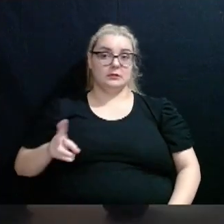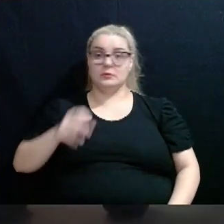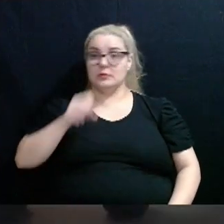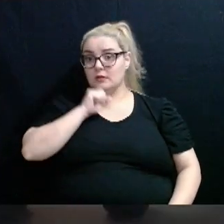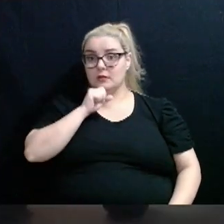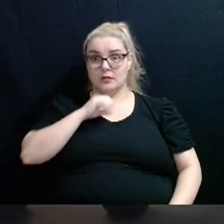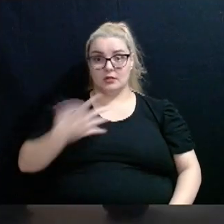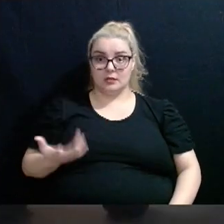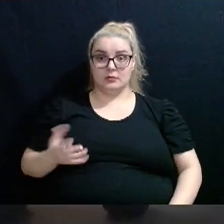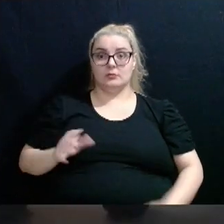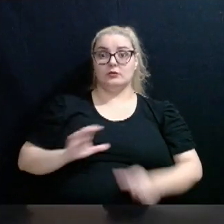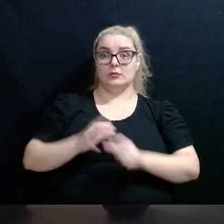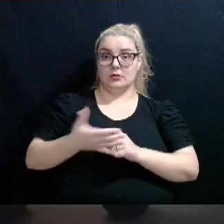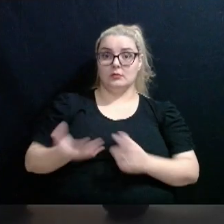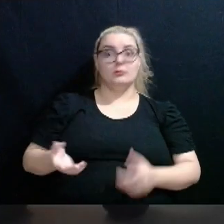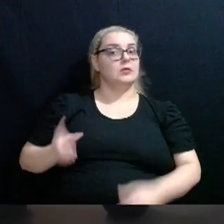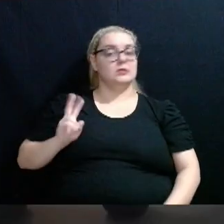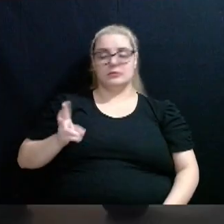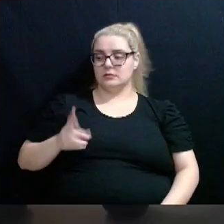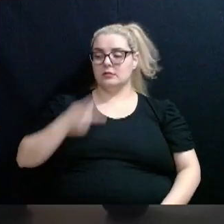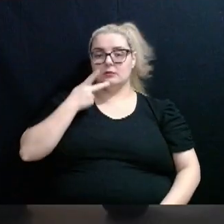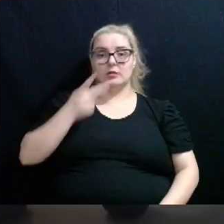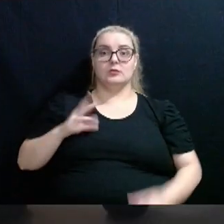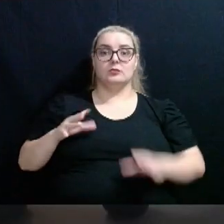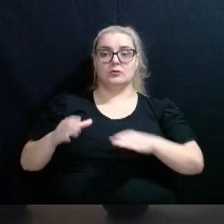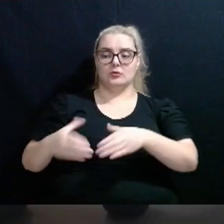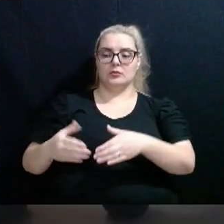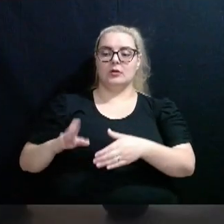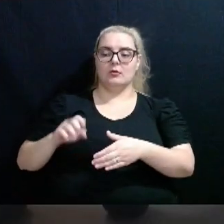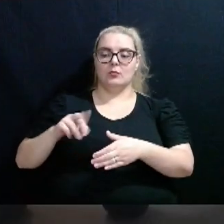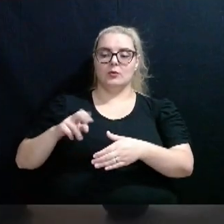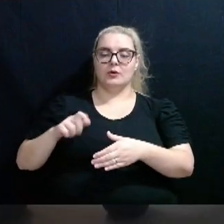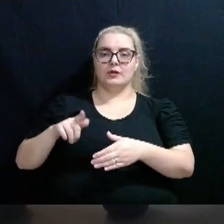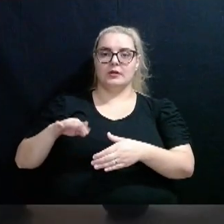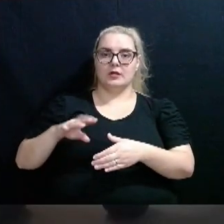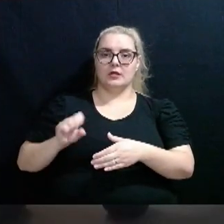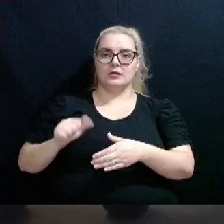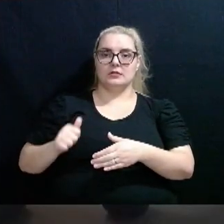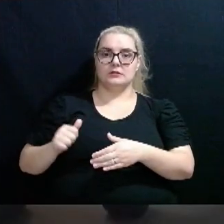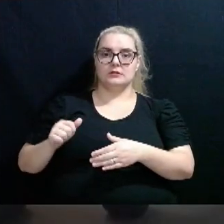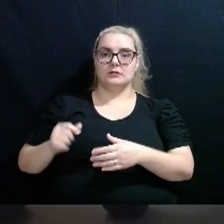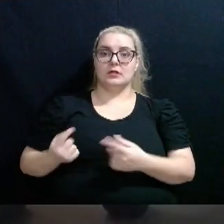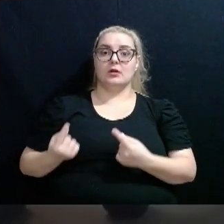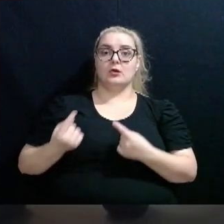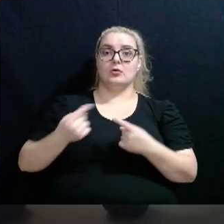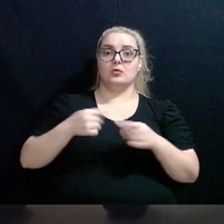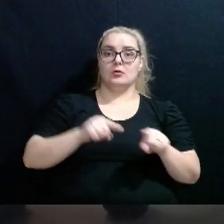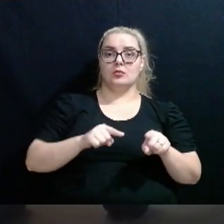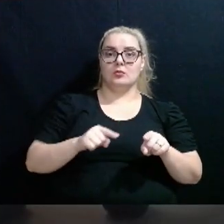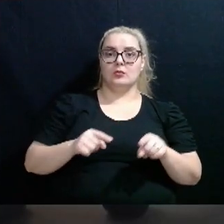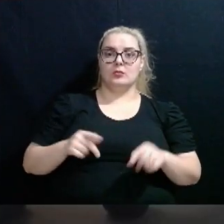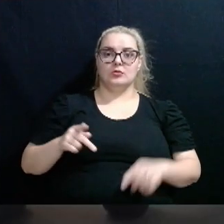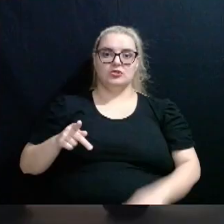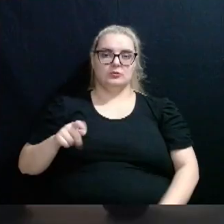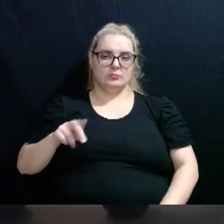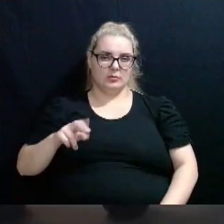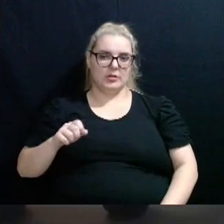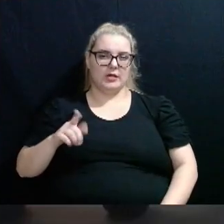toda a institucionalidade burguesa ela está se voltando nesse jogo de pragmatismos, o